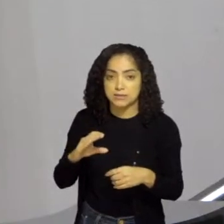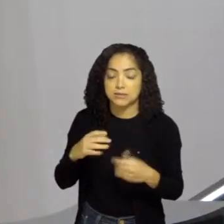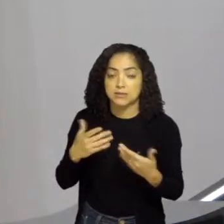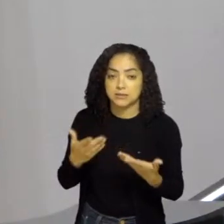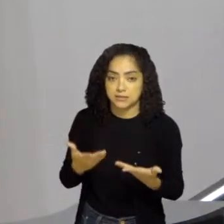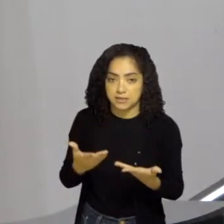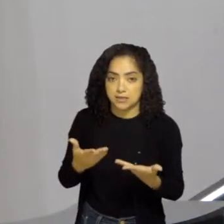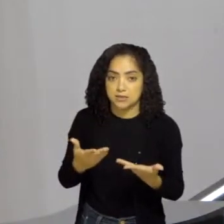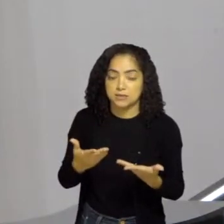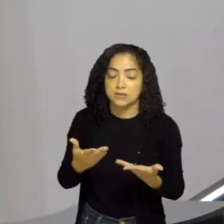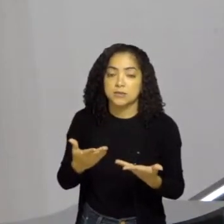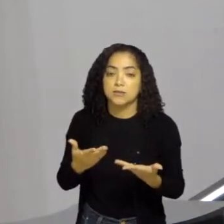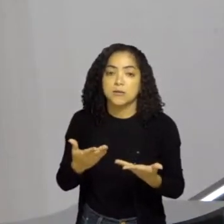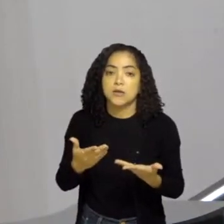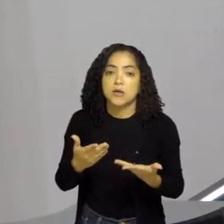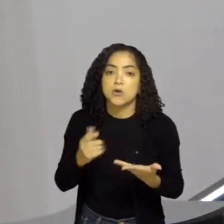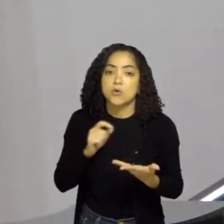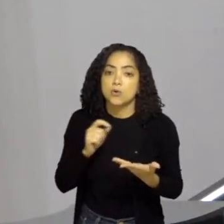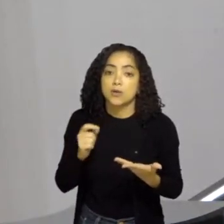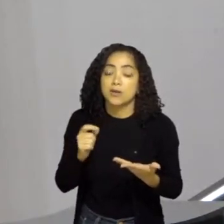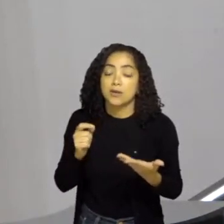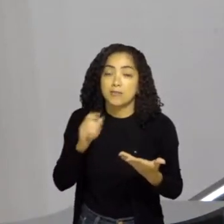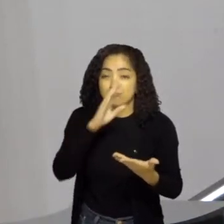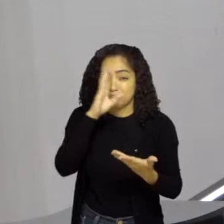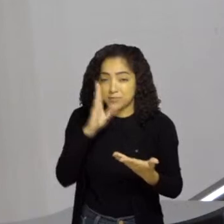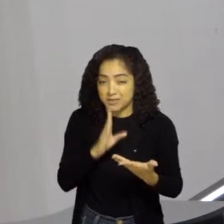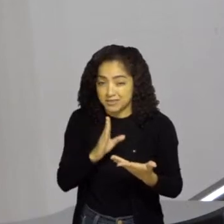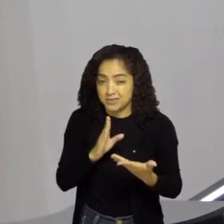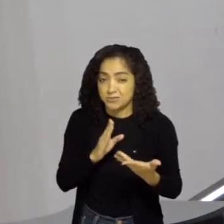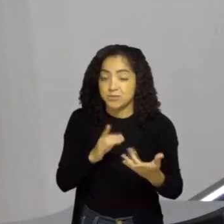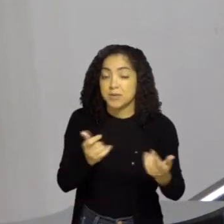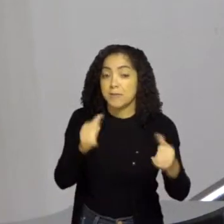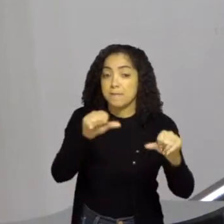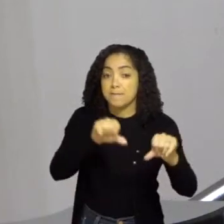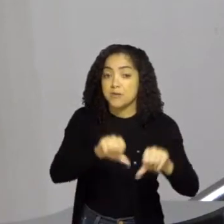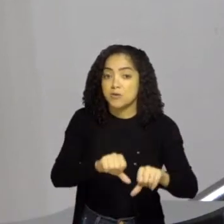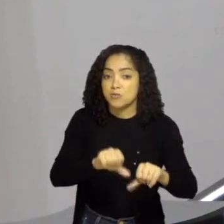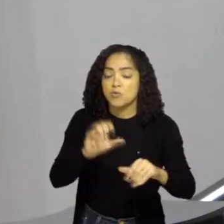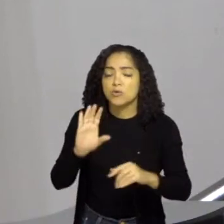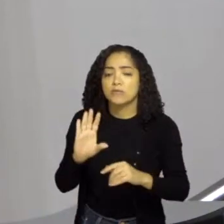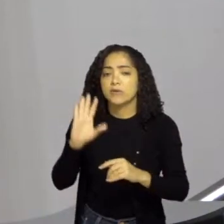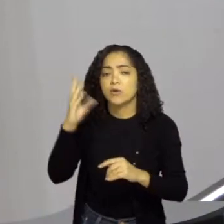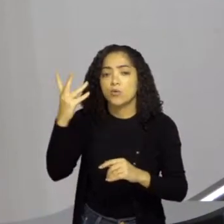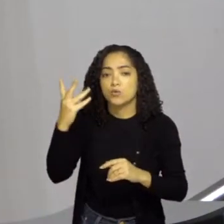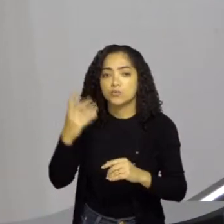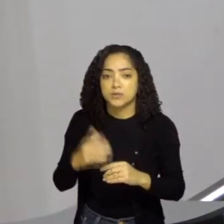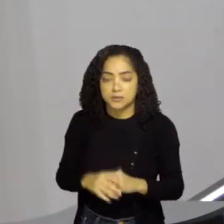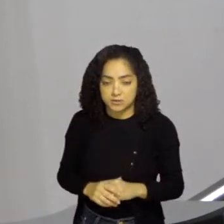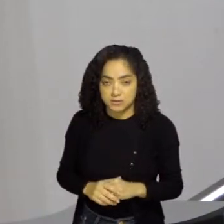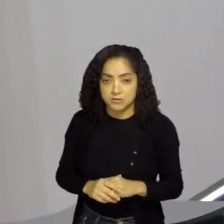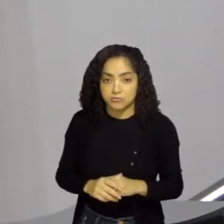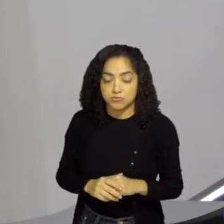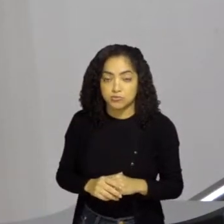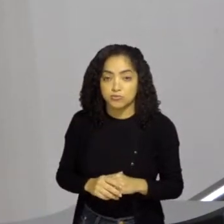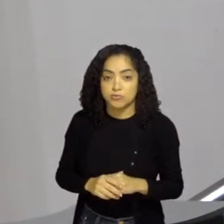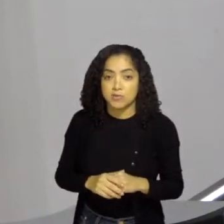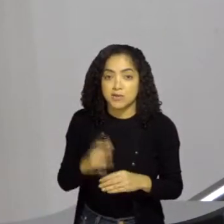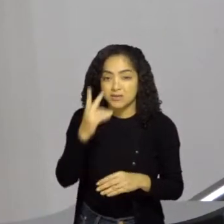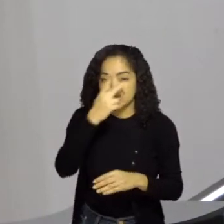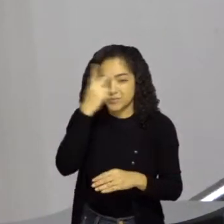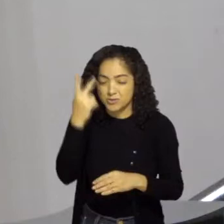de Brasil, é pior ainda, a situação dos moradores de